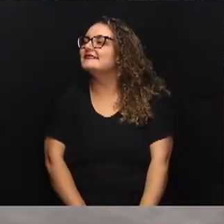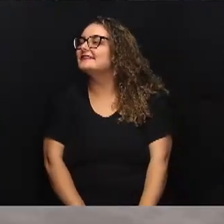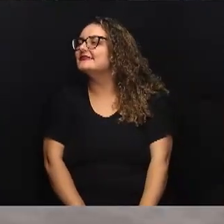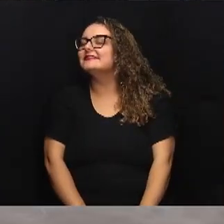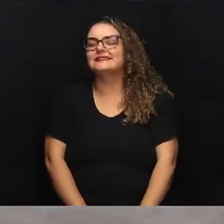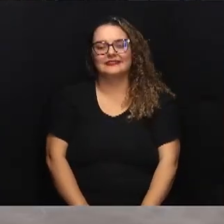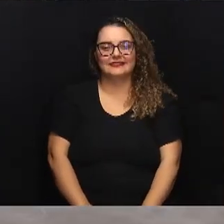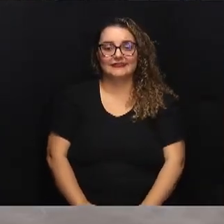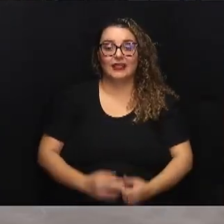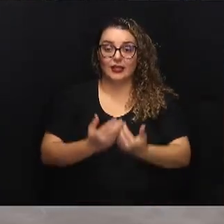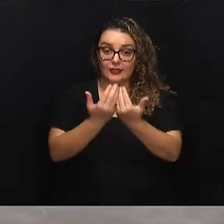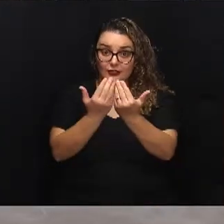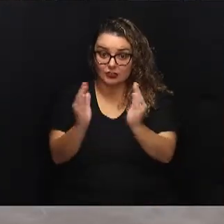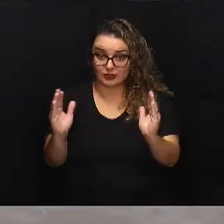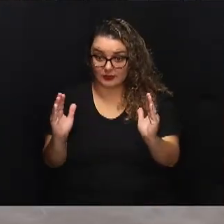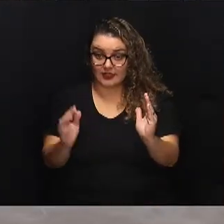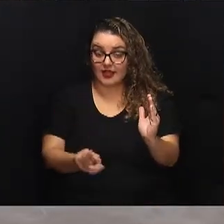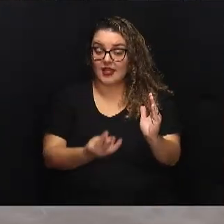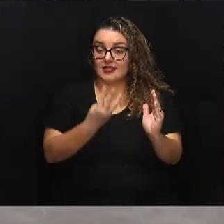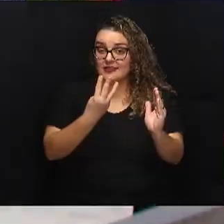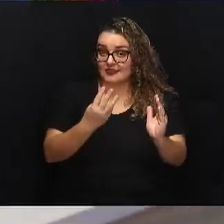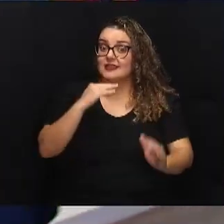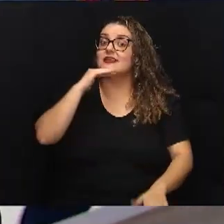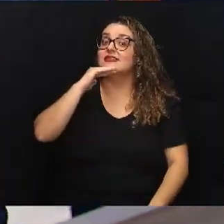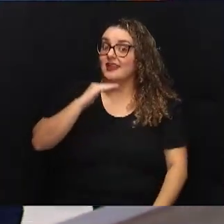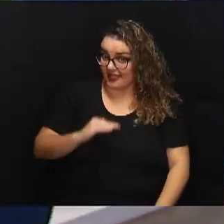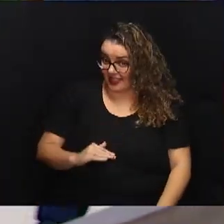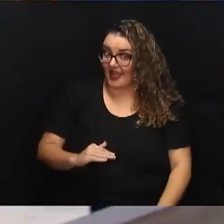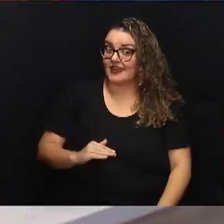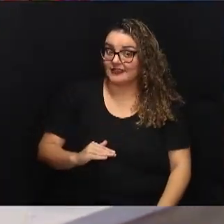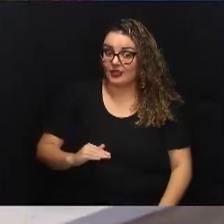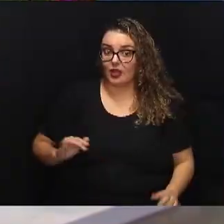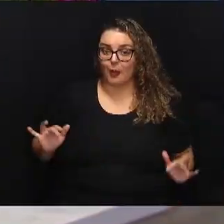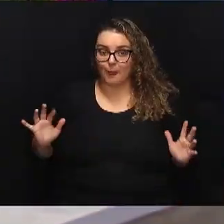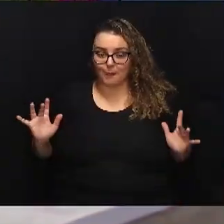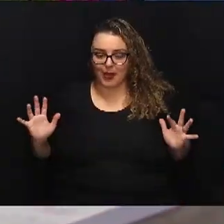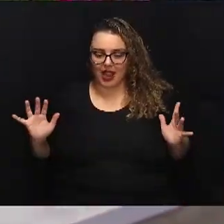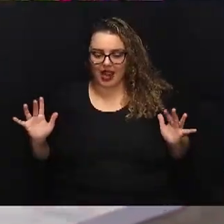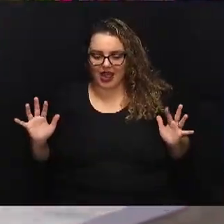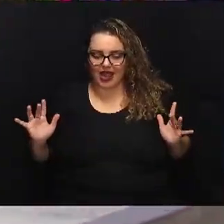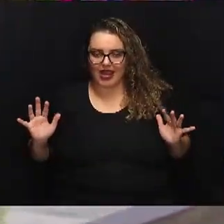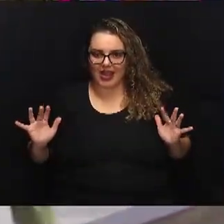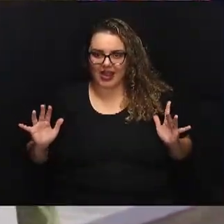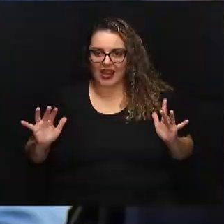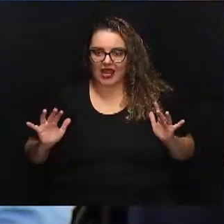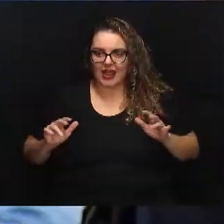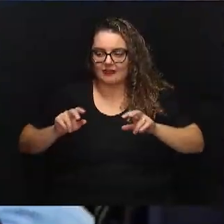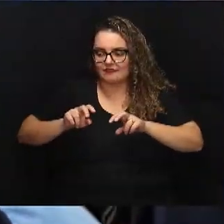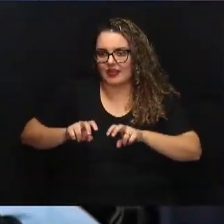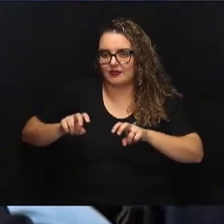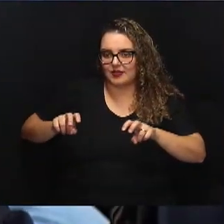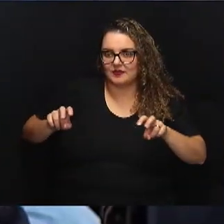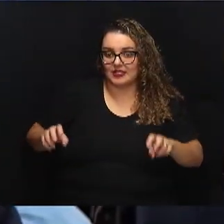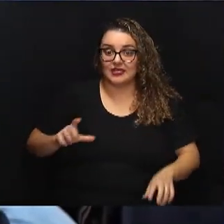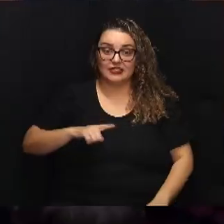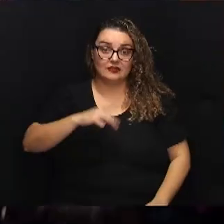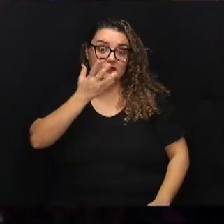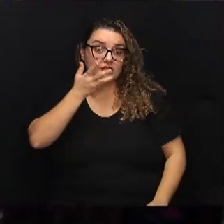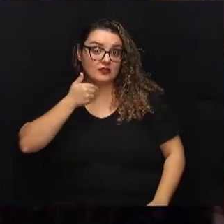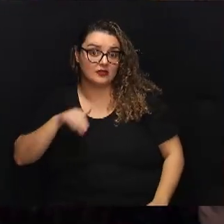Os portões foram abertos às 3 horas da tarde e o público foi chegando e se acomodando. Teve